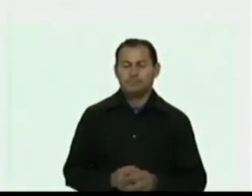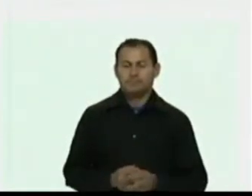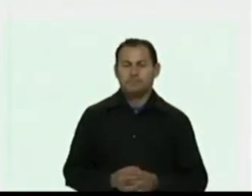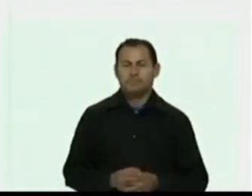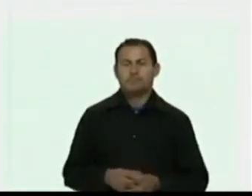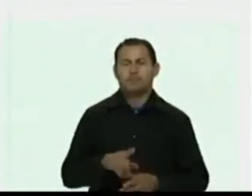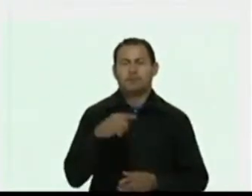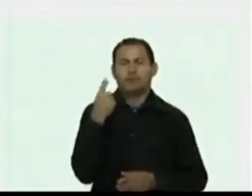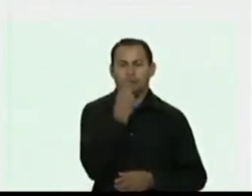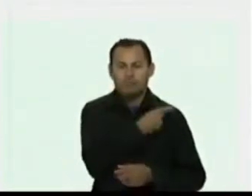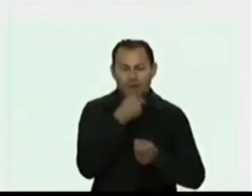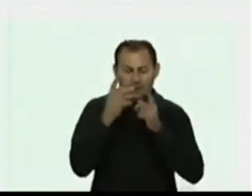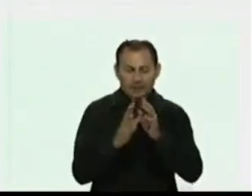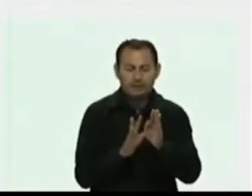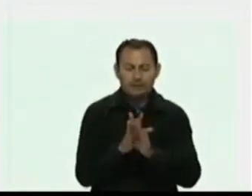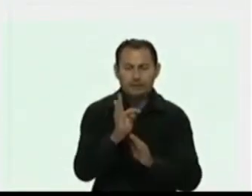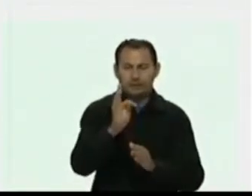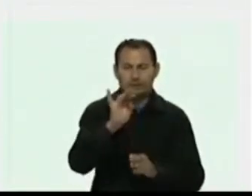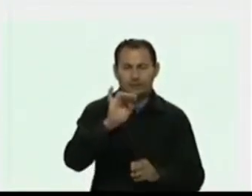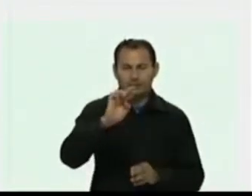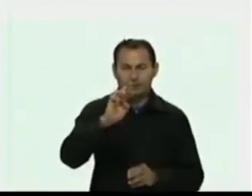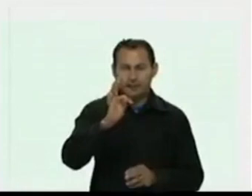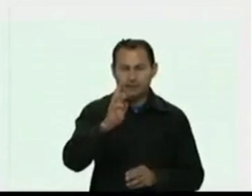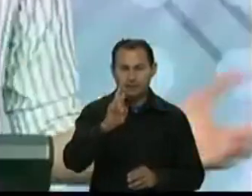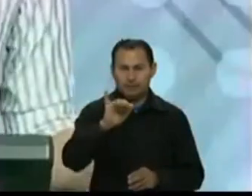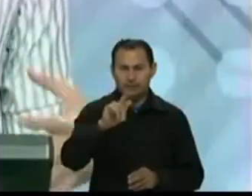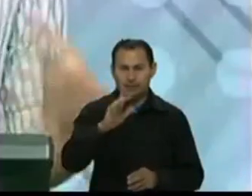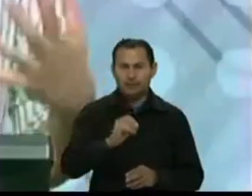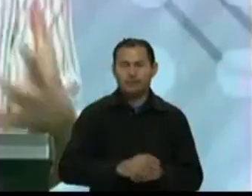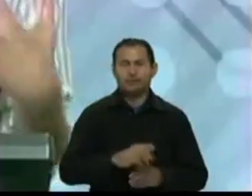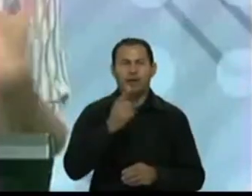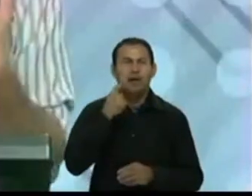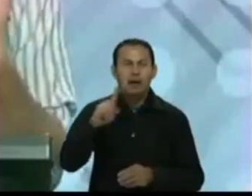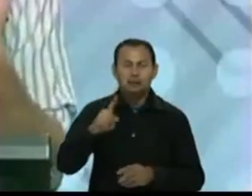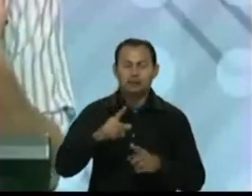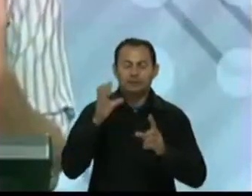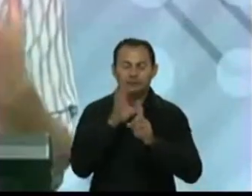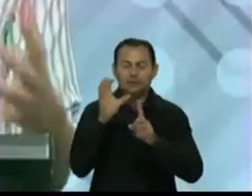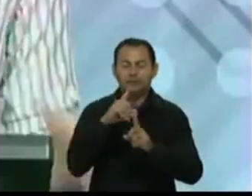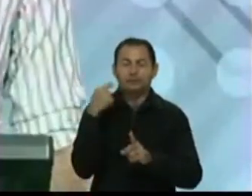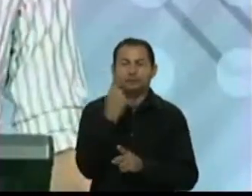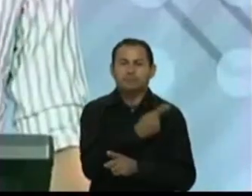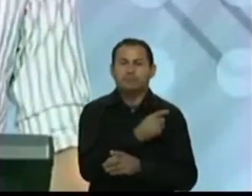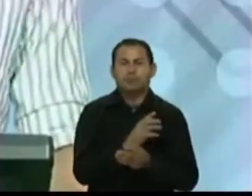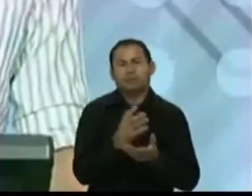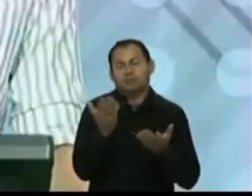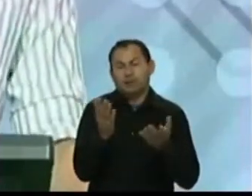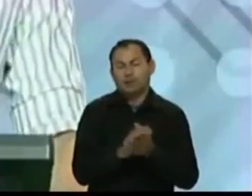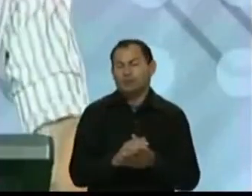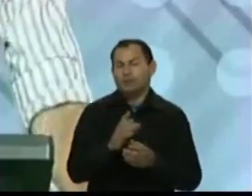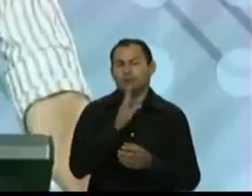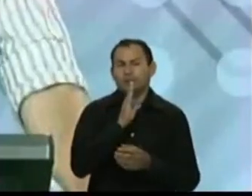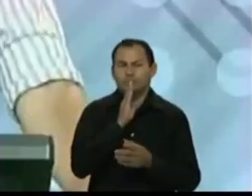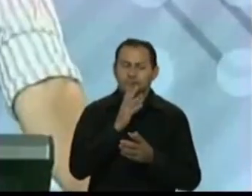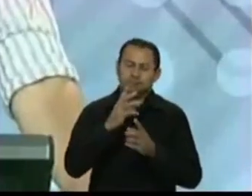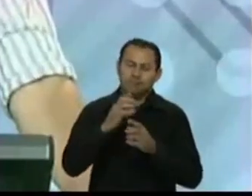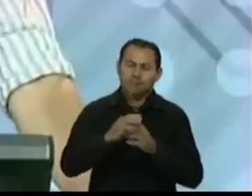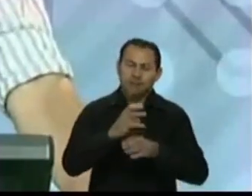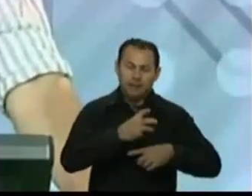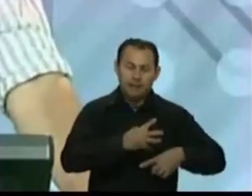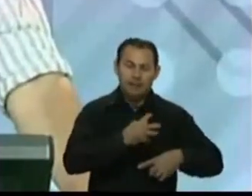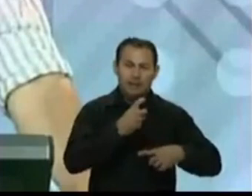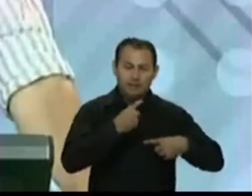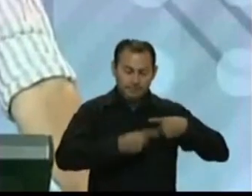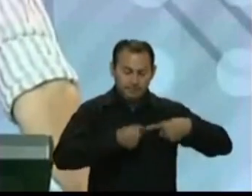E aí a gente fala de trigo, de planta, de rato, de galinha, mas e daí? Não, mas isso interfere na gente. Então, o caso clássico desse tipo de herança